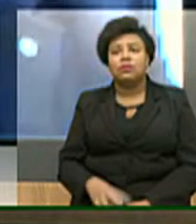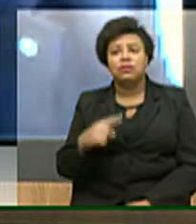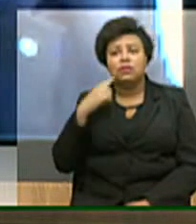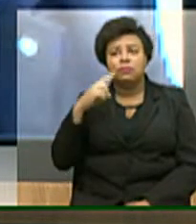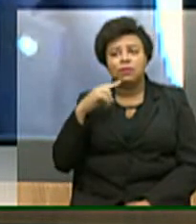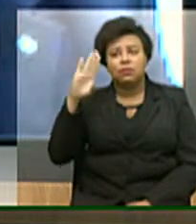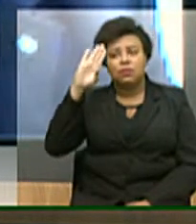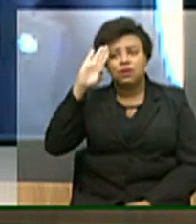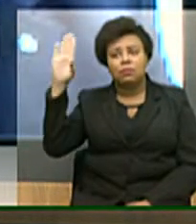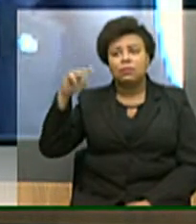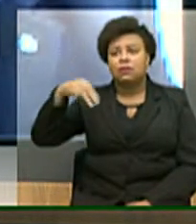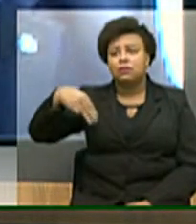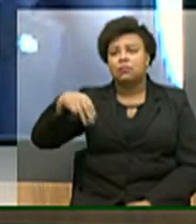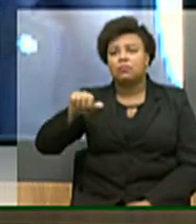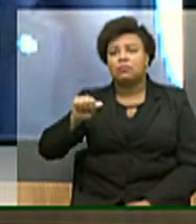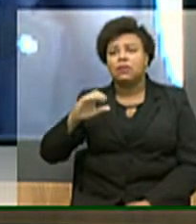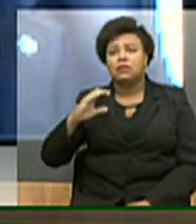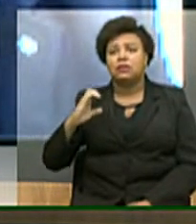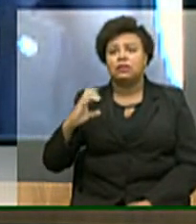Deputado Capitão Macedo.